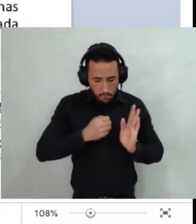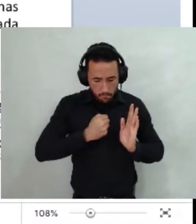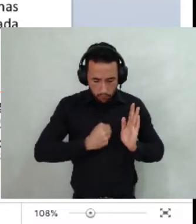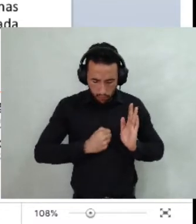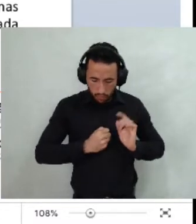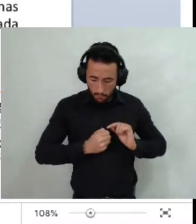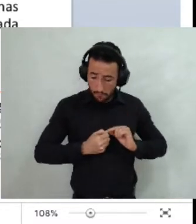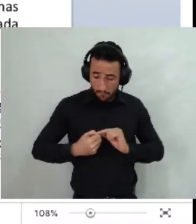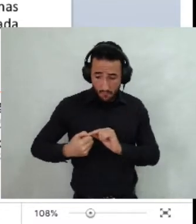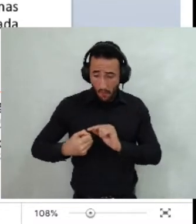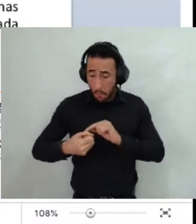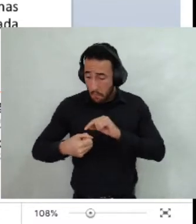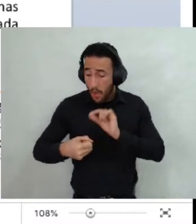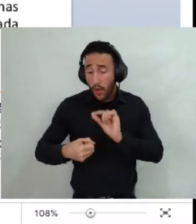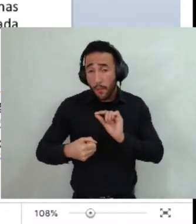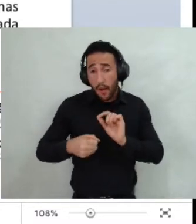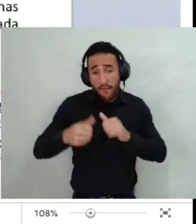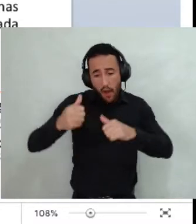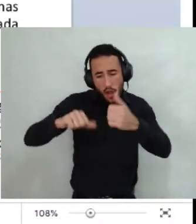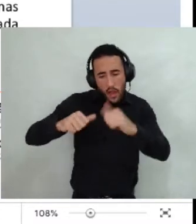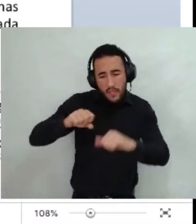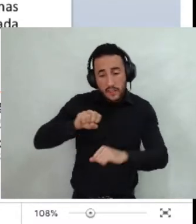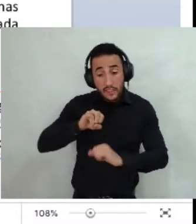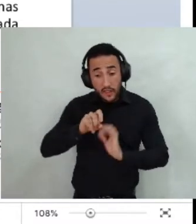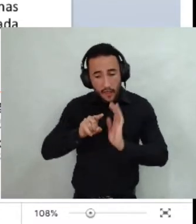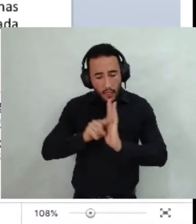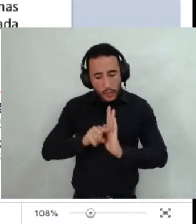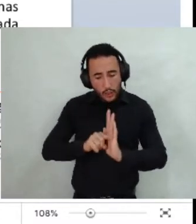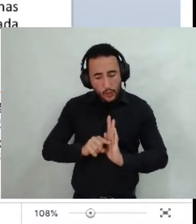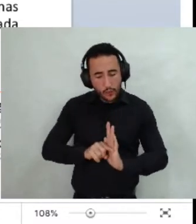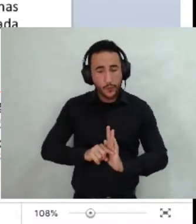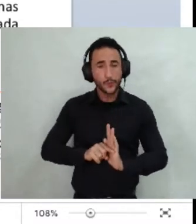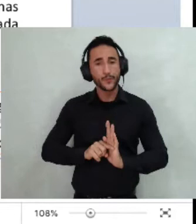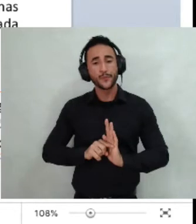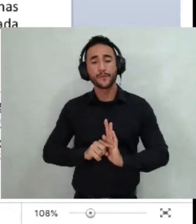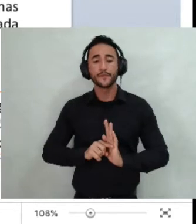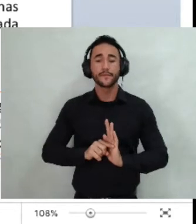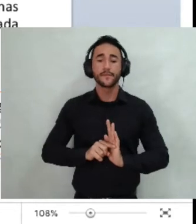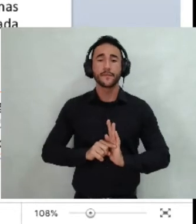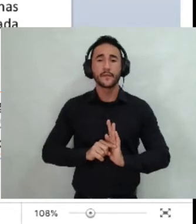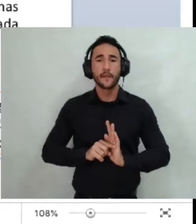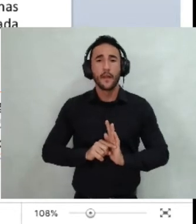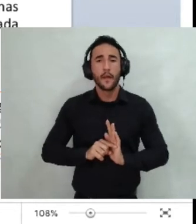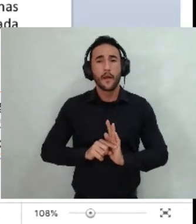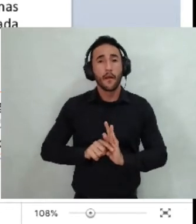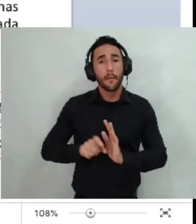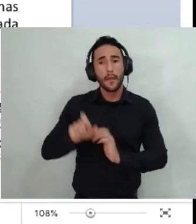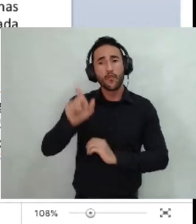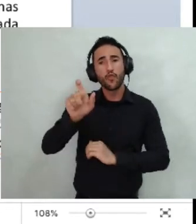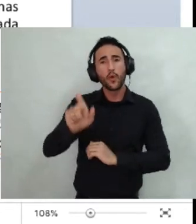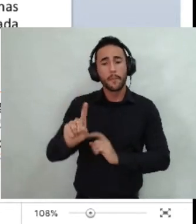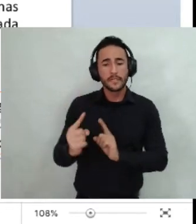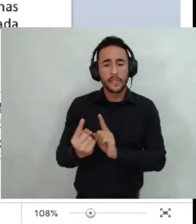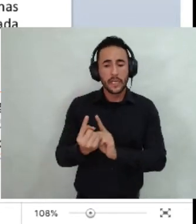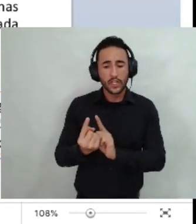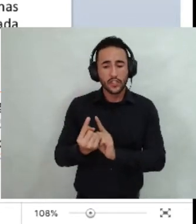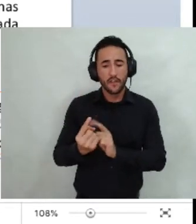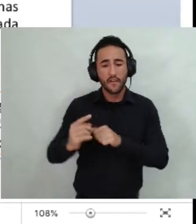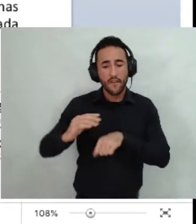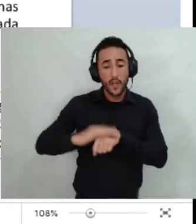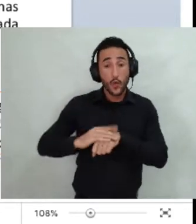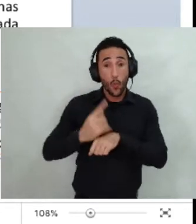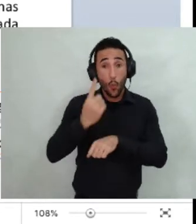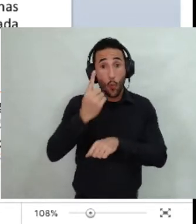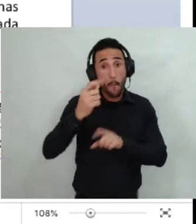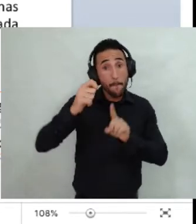avaliar se já era negativo. Vejam, esse paciente foi um paciente que foi feito 1 mês depois e foi pedido